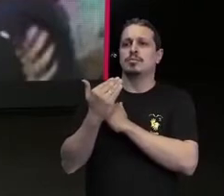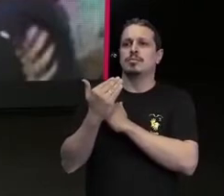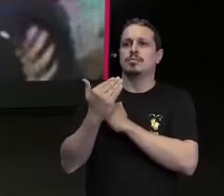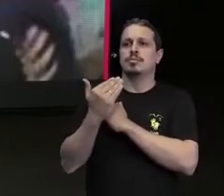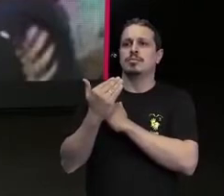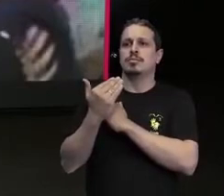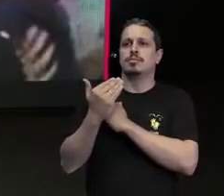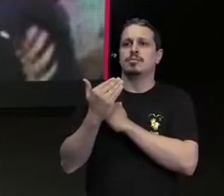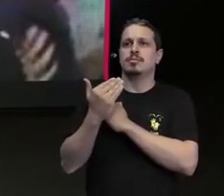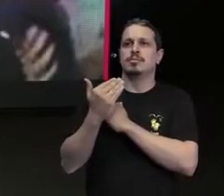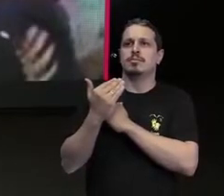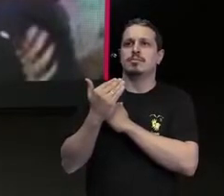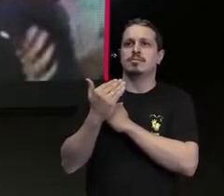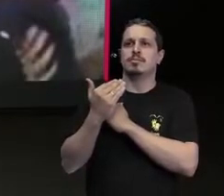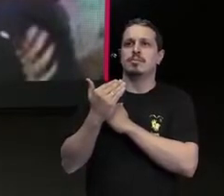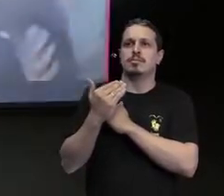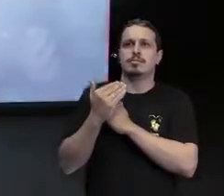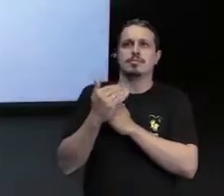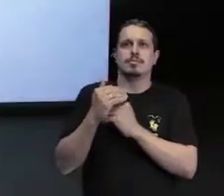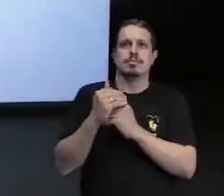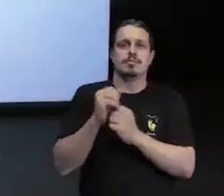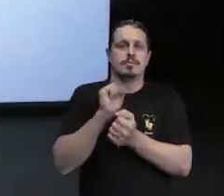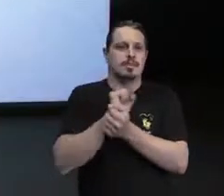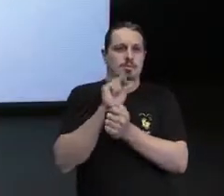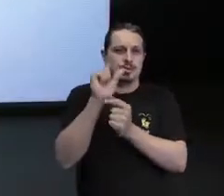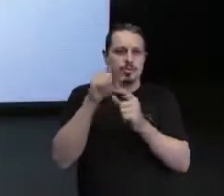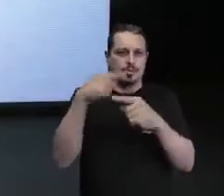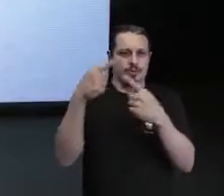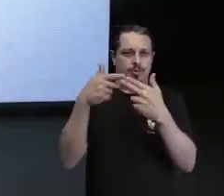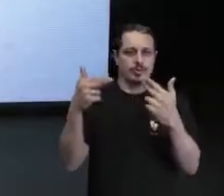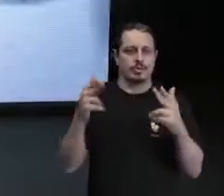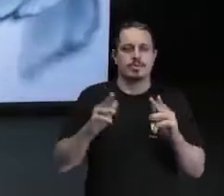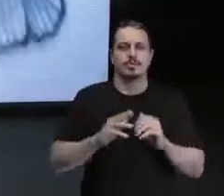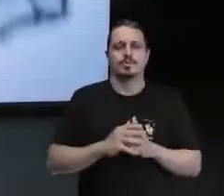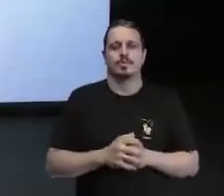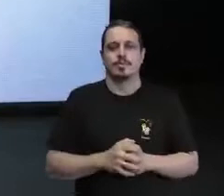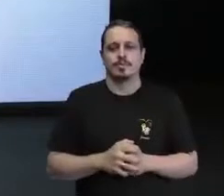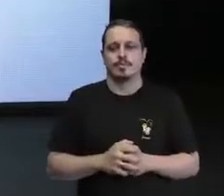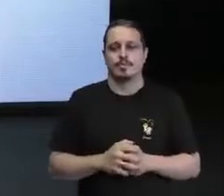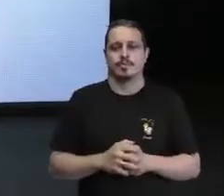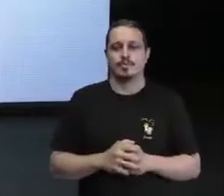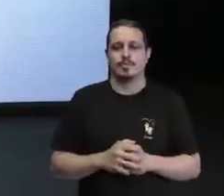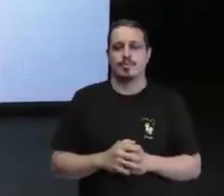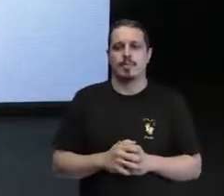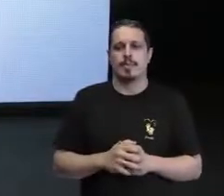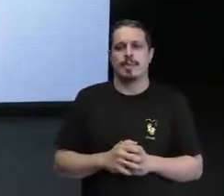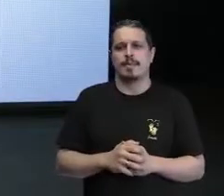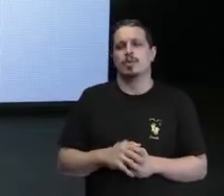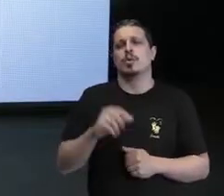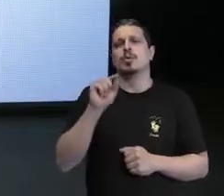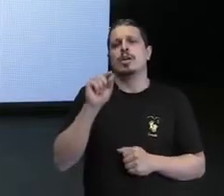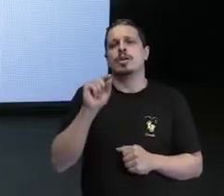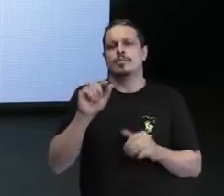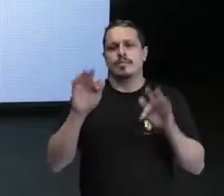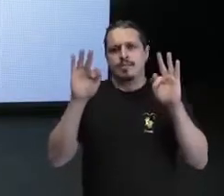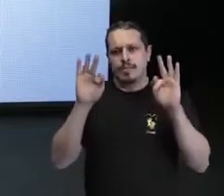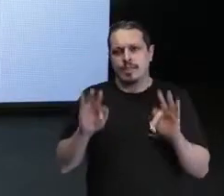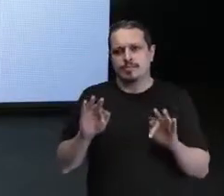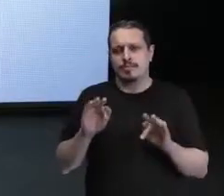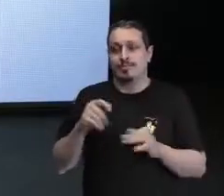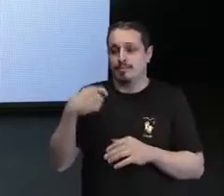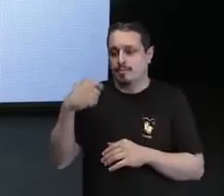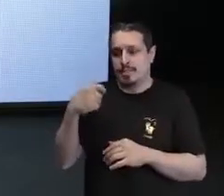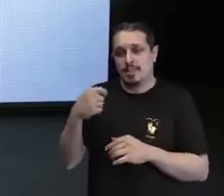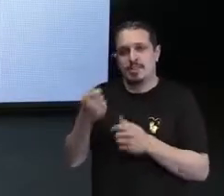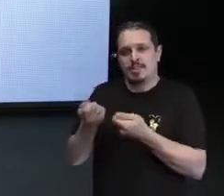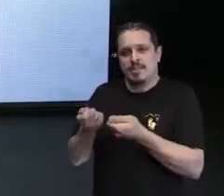Qualquer coisa eu vou falando aqui. É que tinha foto de todos os nossos eventos inclusivos. Bom, o que é que eu cheguei à conclusão? Que a gente precisava quebrar essa roda. Aí